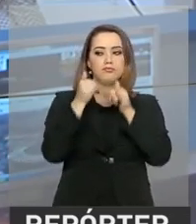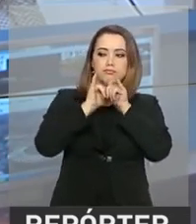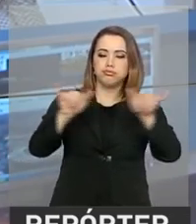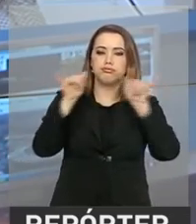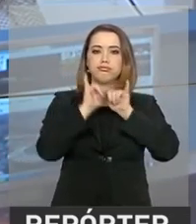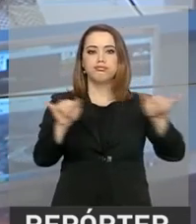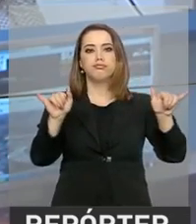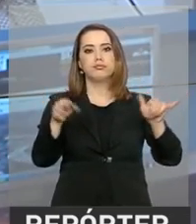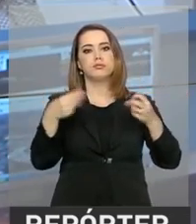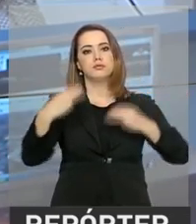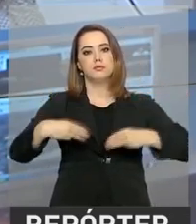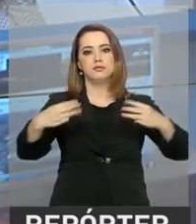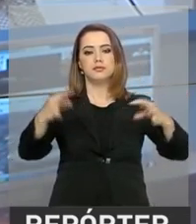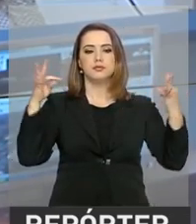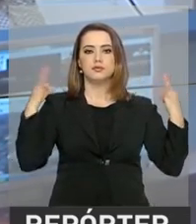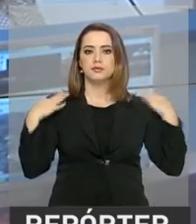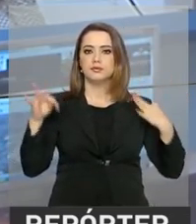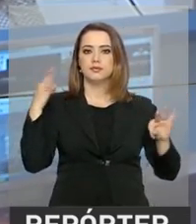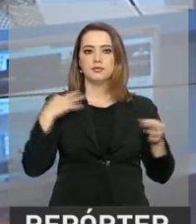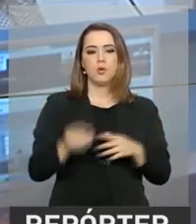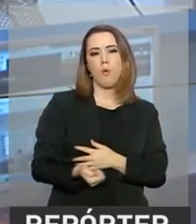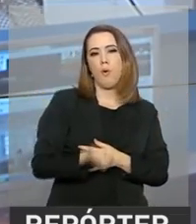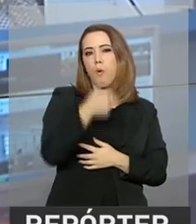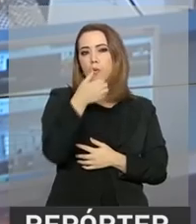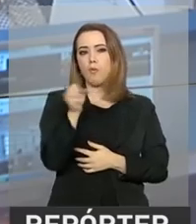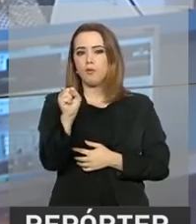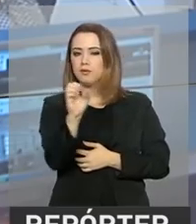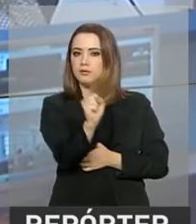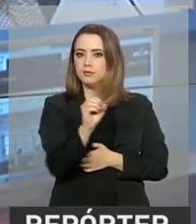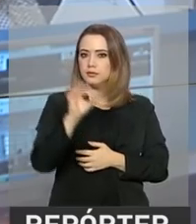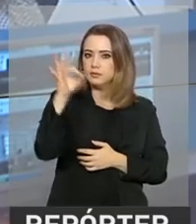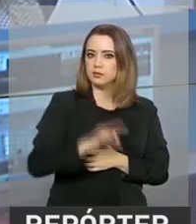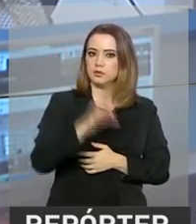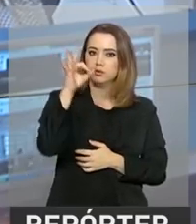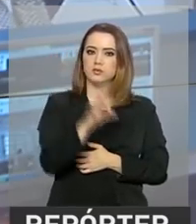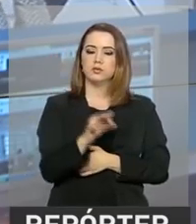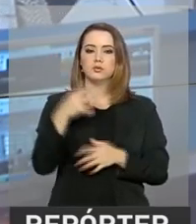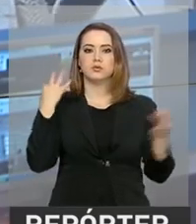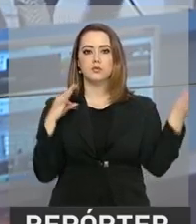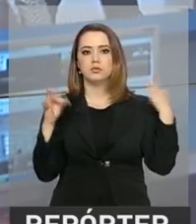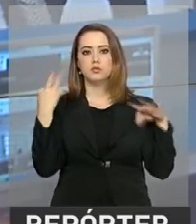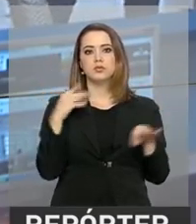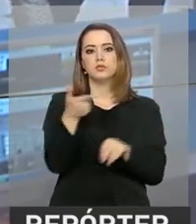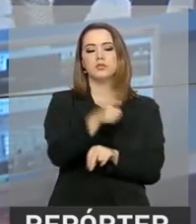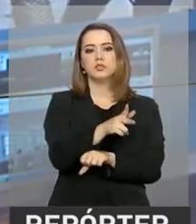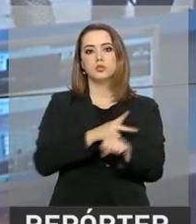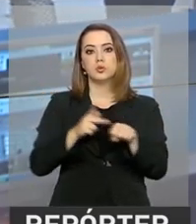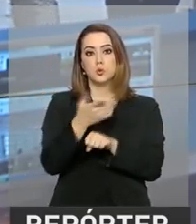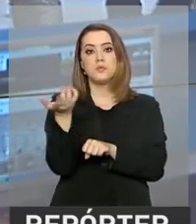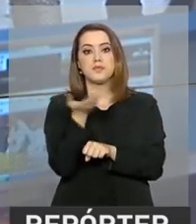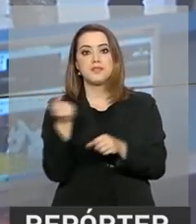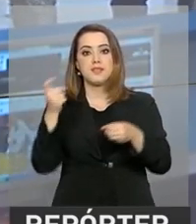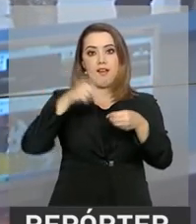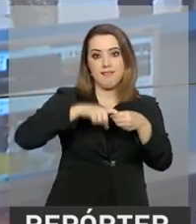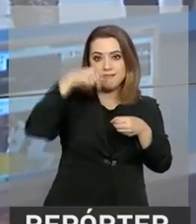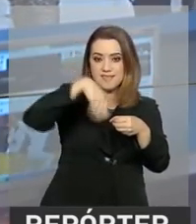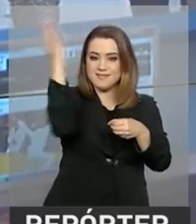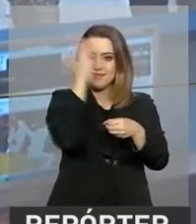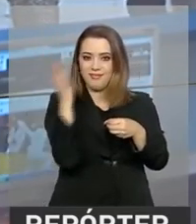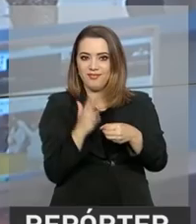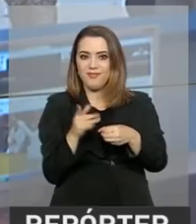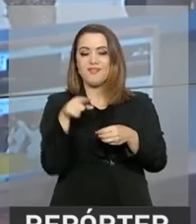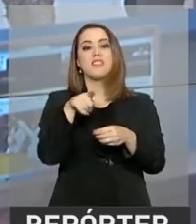Turismo de acordo com o estudo quase 88% dos turistas estrangeiros querem retornar ao Brasil entre os